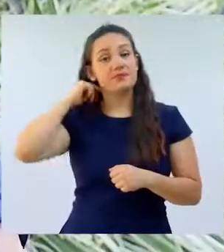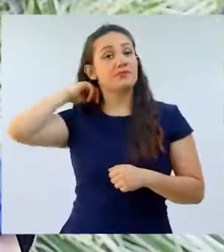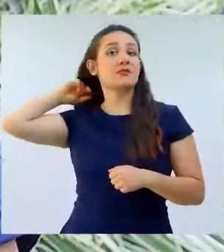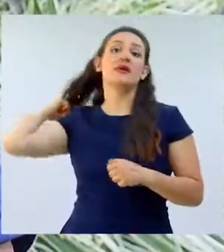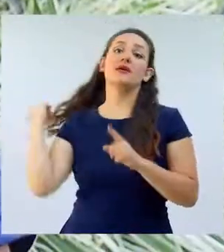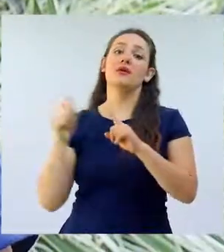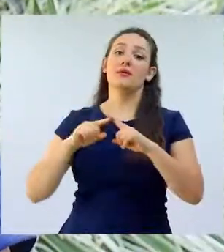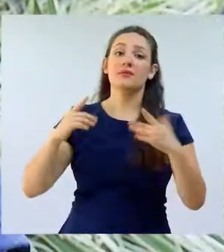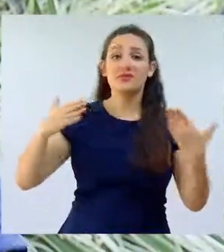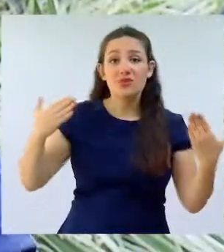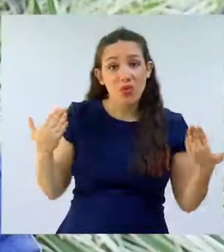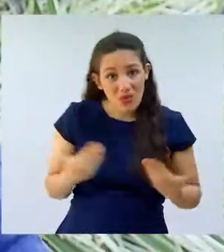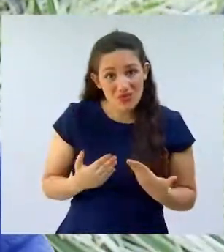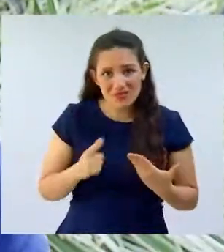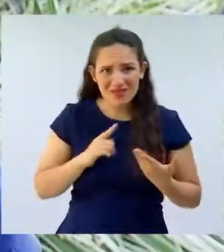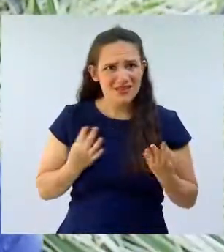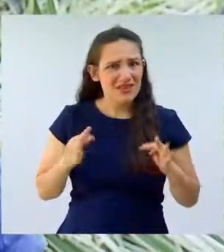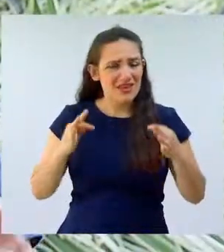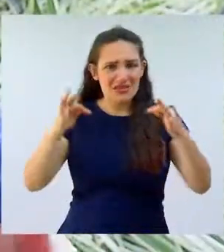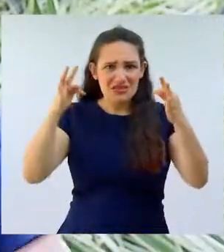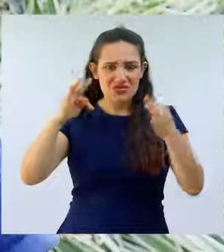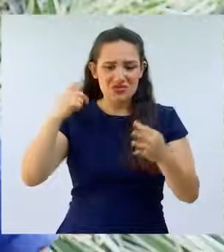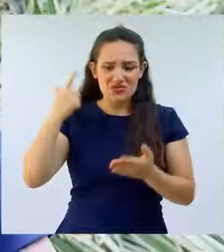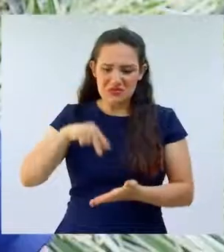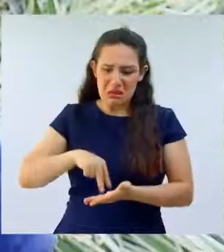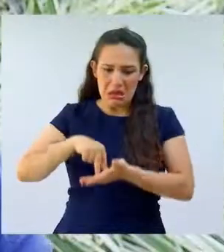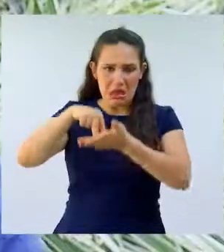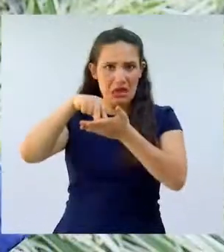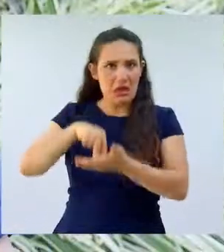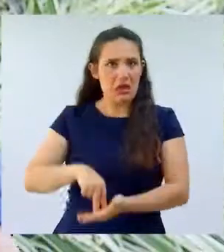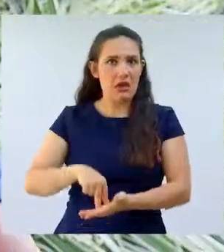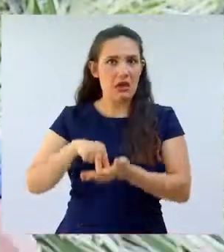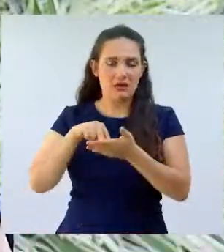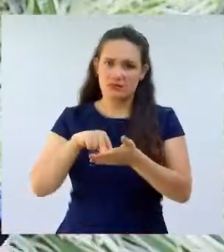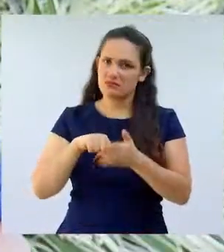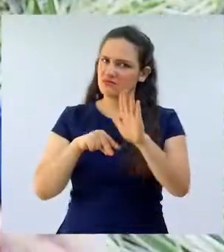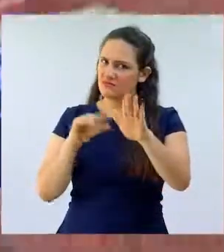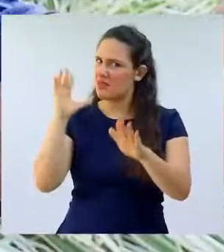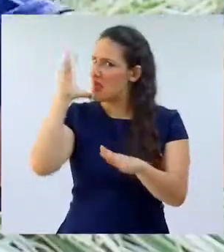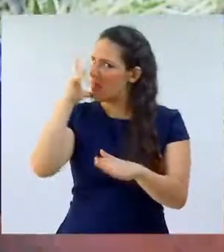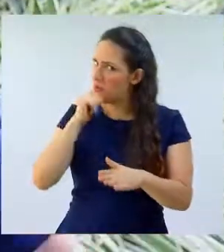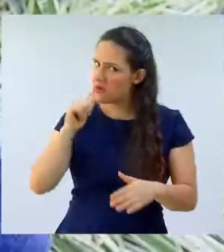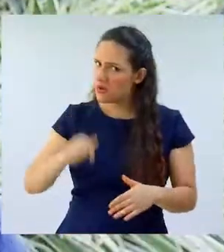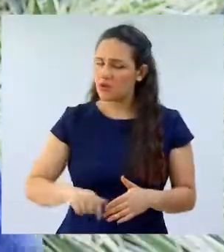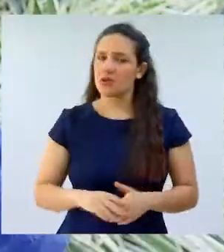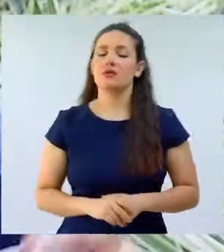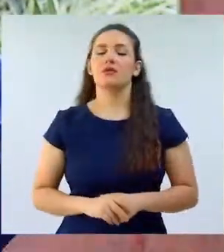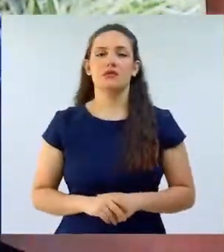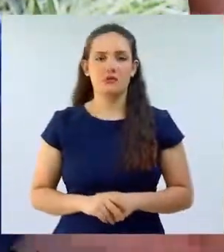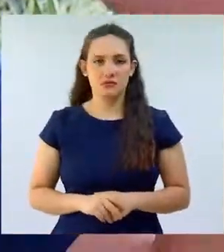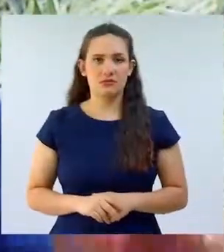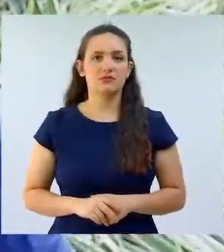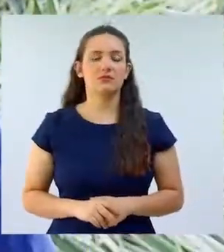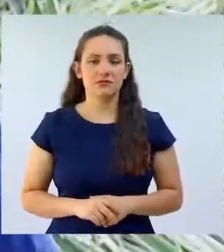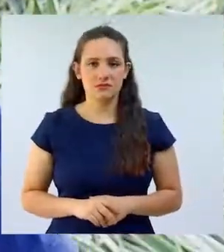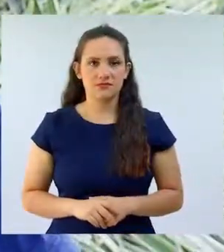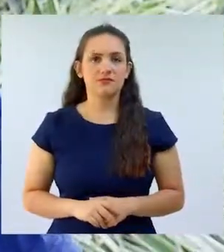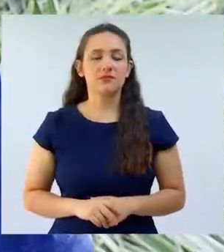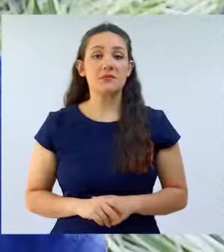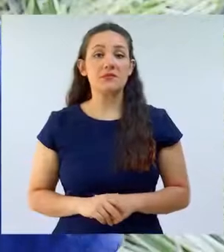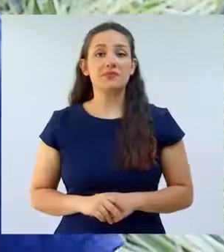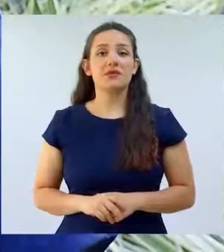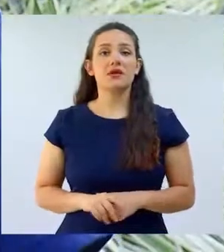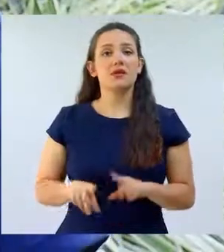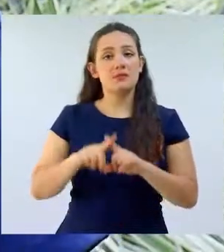da tecnologia do balancinho, que é elétrico e tal, que a gente... Demorou para chegar aqui, porque isso já tinha há muitos anos atrás em